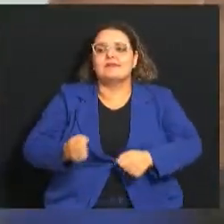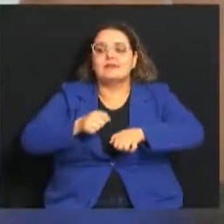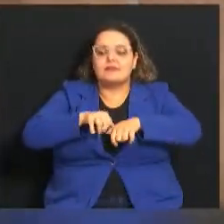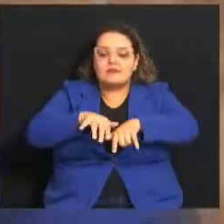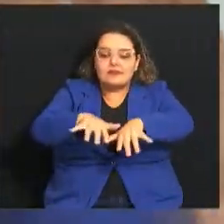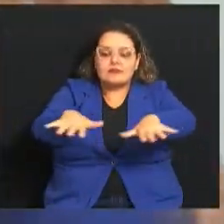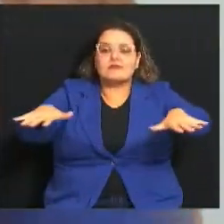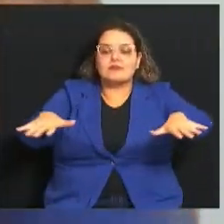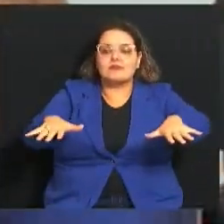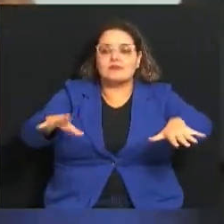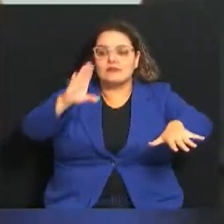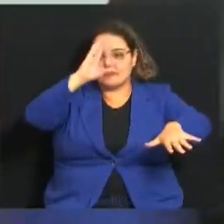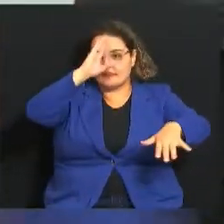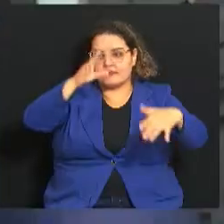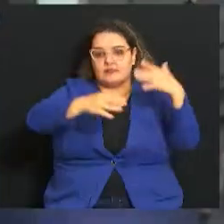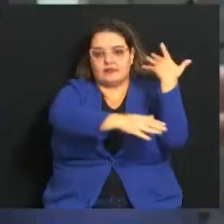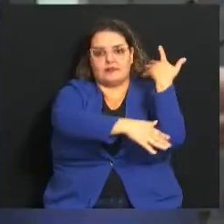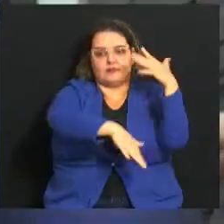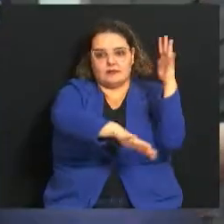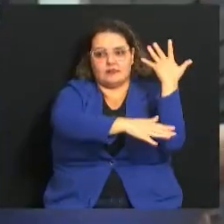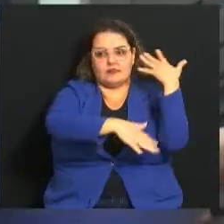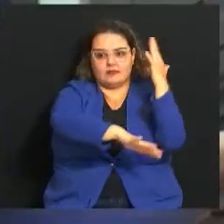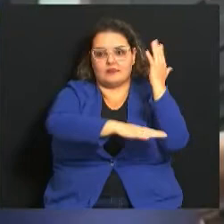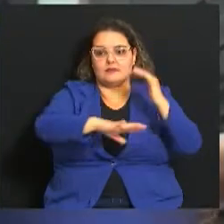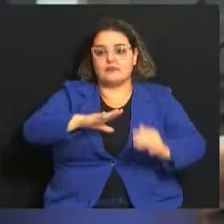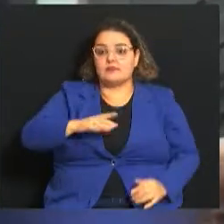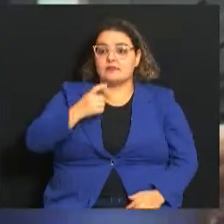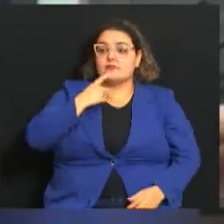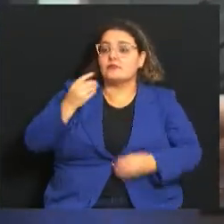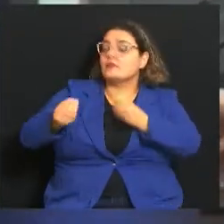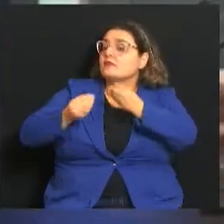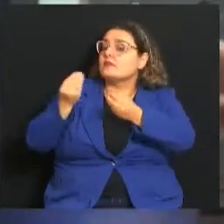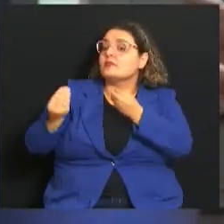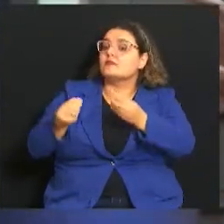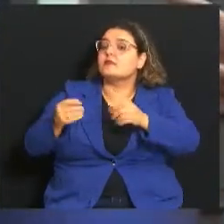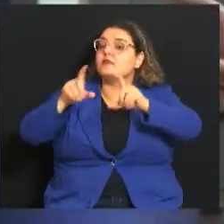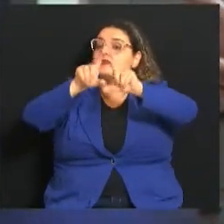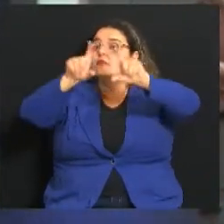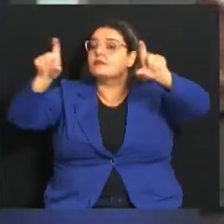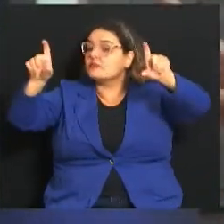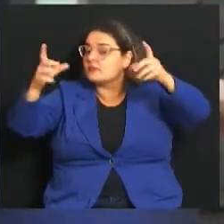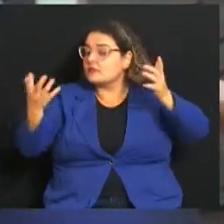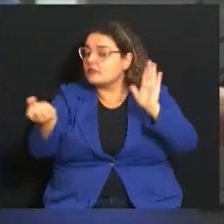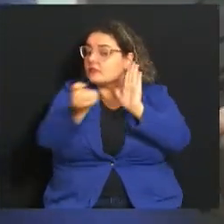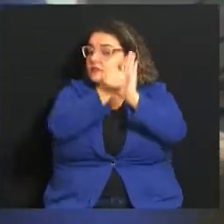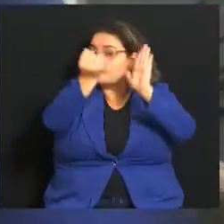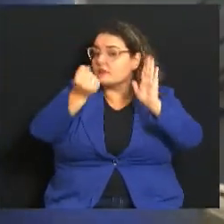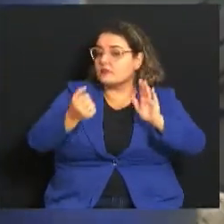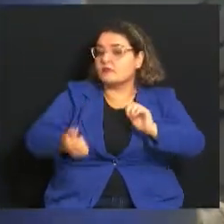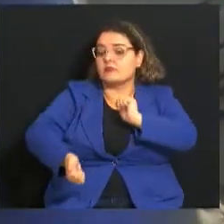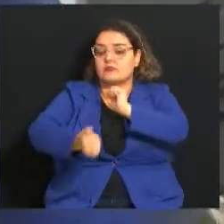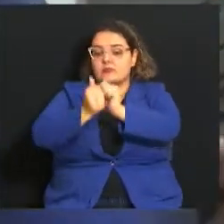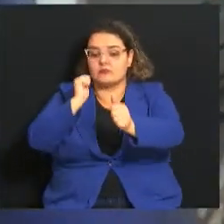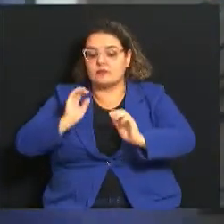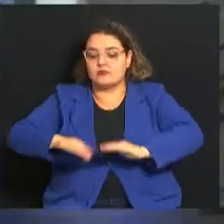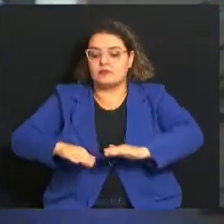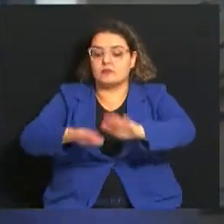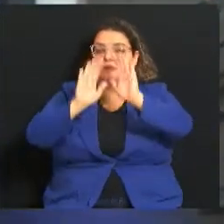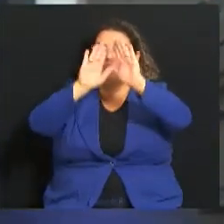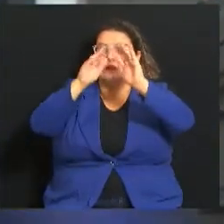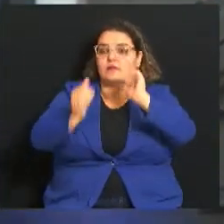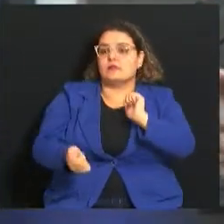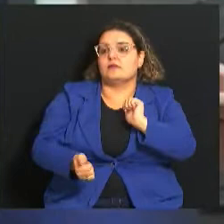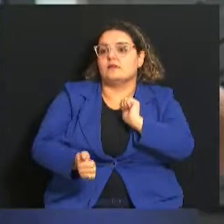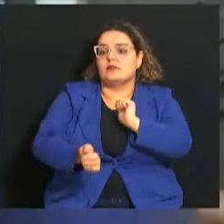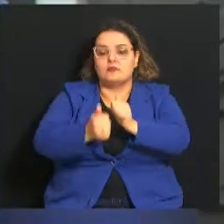principais praças da cidade. Bom, como que vai ser? Vão ter faixas aí nos jogos, no basquete, no futebol, vôlei